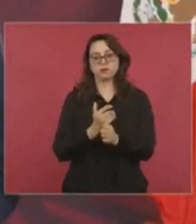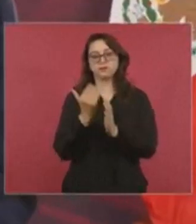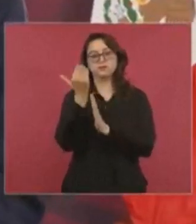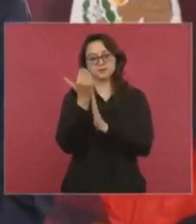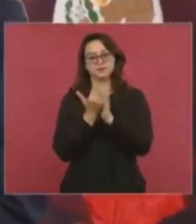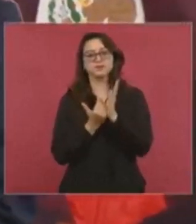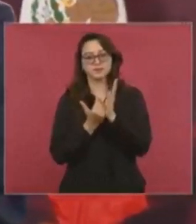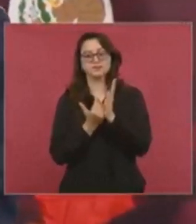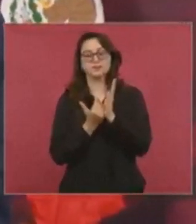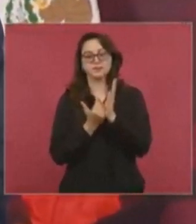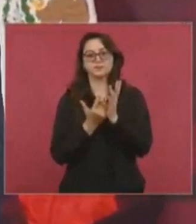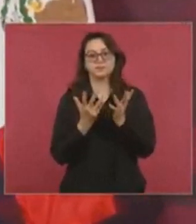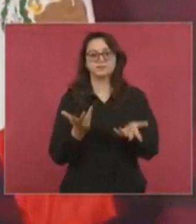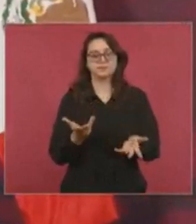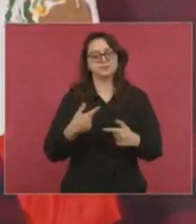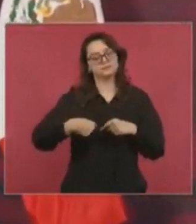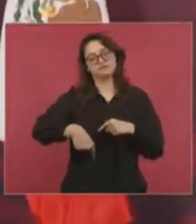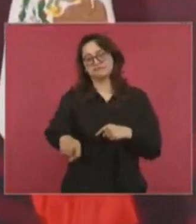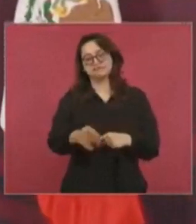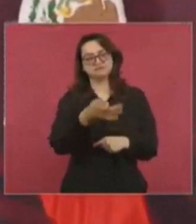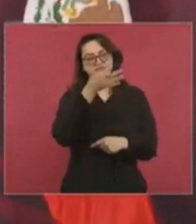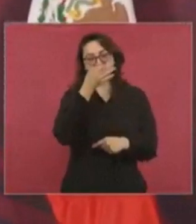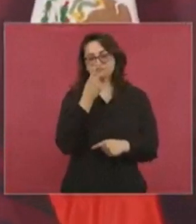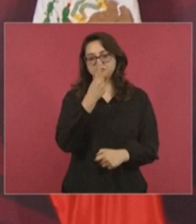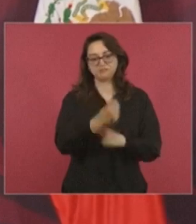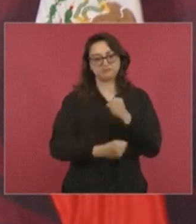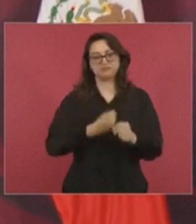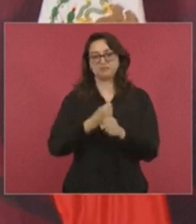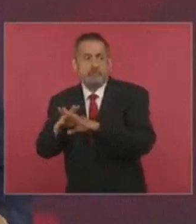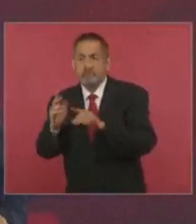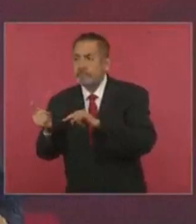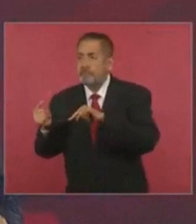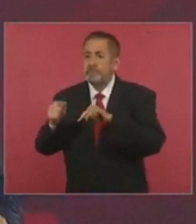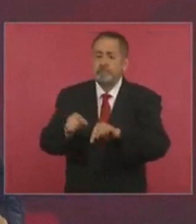Guatemala com um caminhão de carga que os transportava com destino aos Estados Unidos